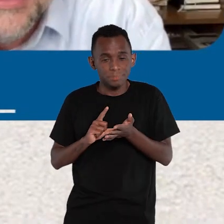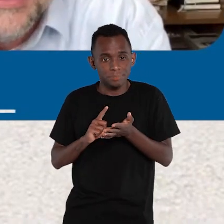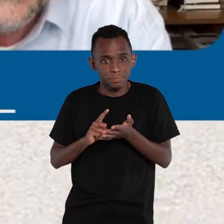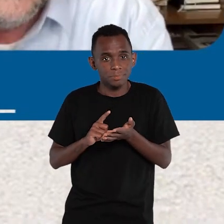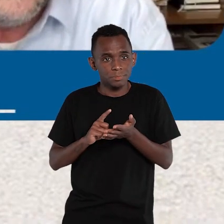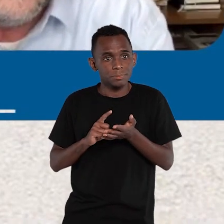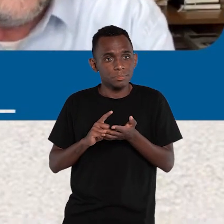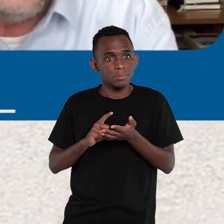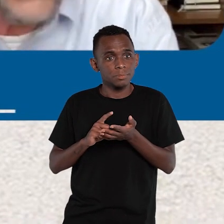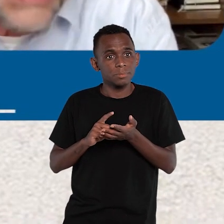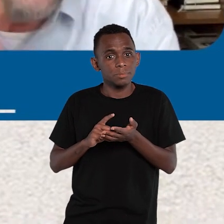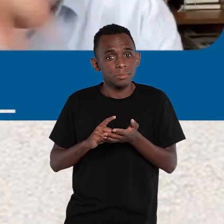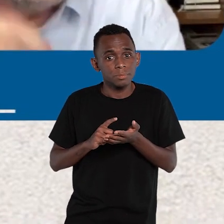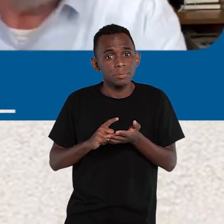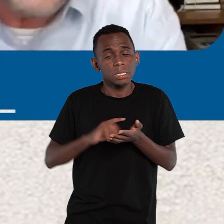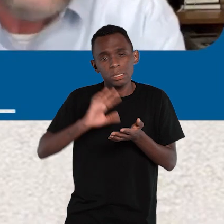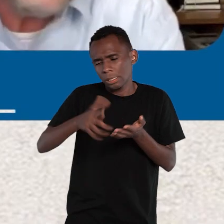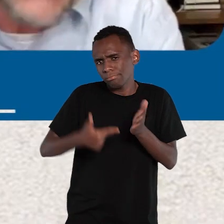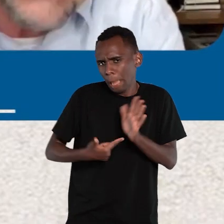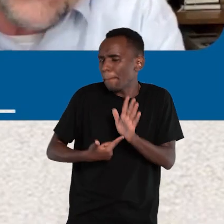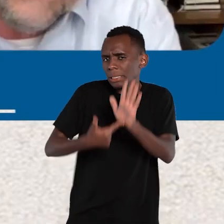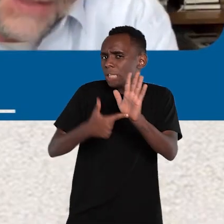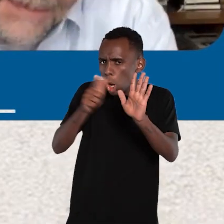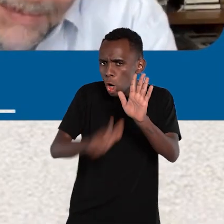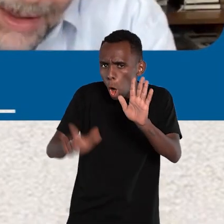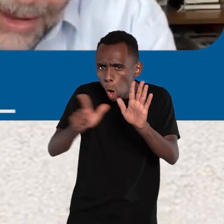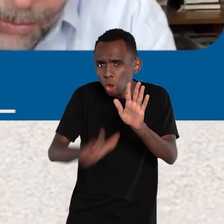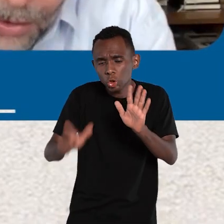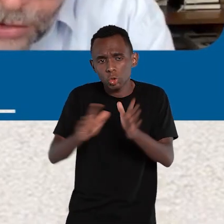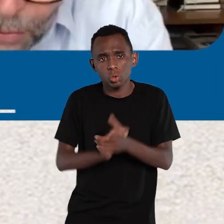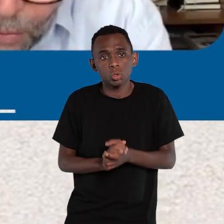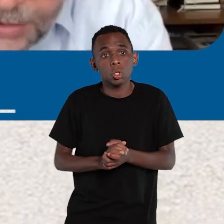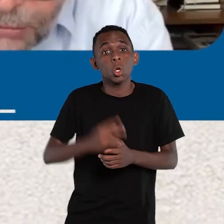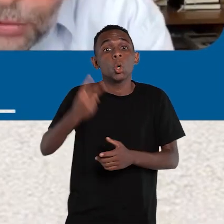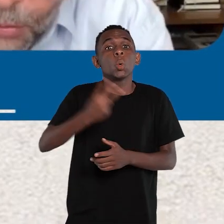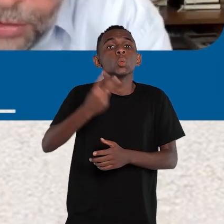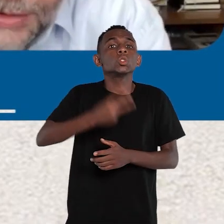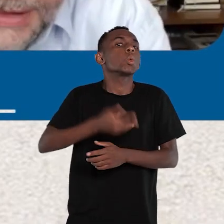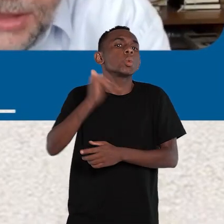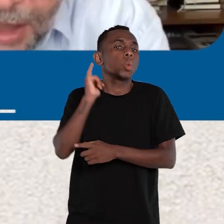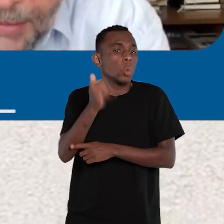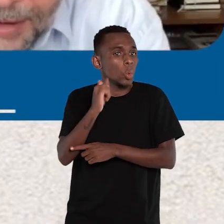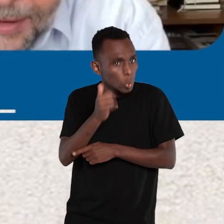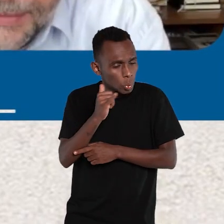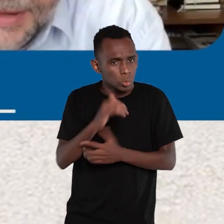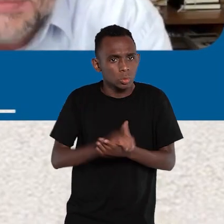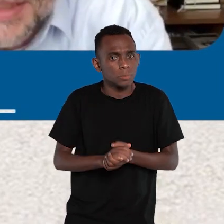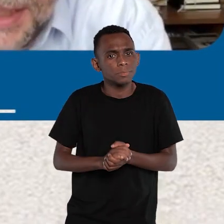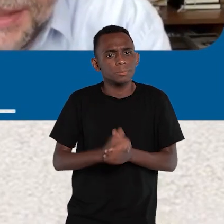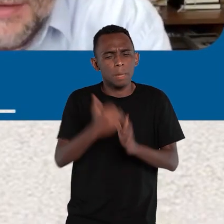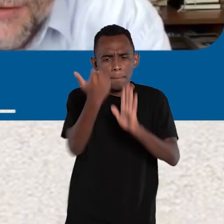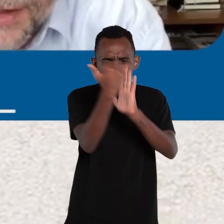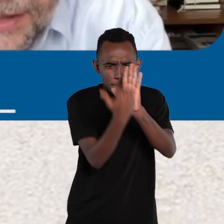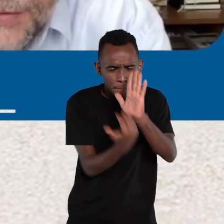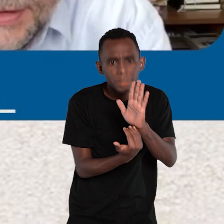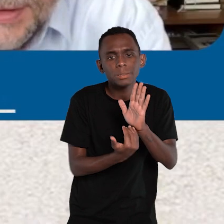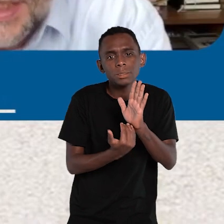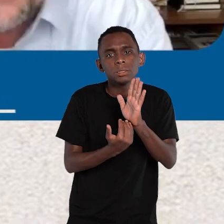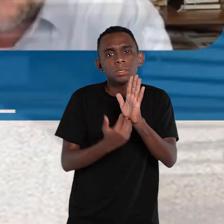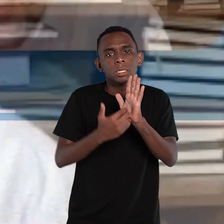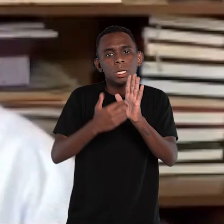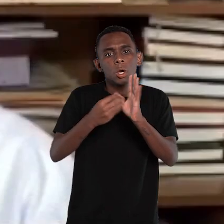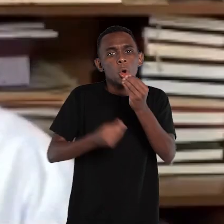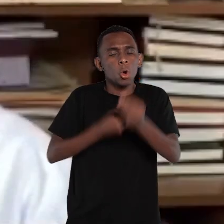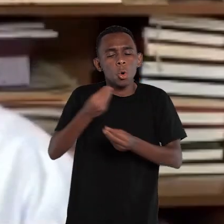conflito, quer dizer, o conflito está patente, né? O segundo conto, que se chama 10 maneiras infalíveis